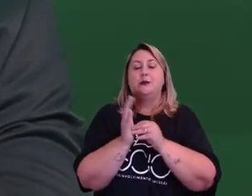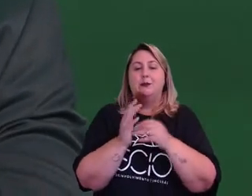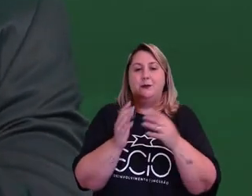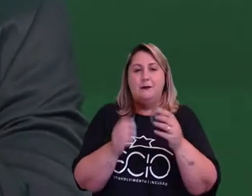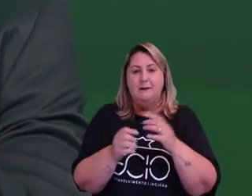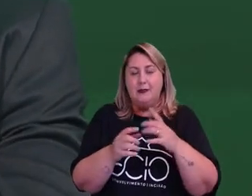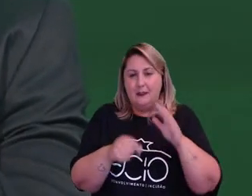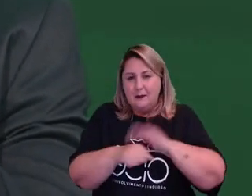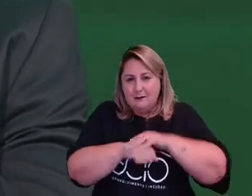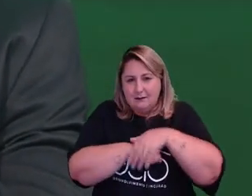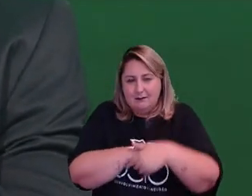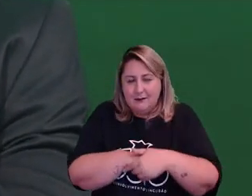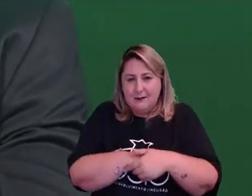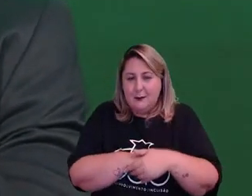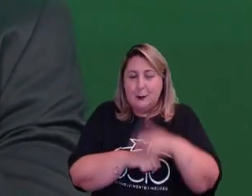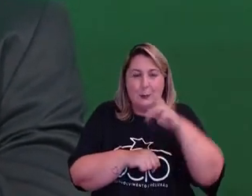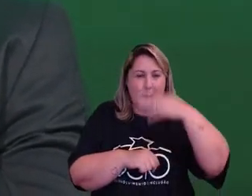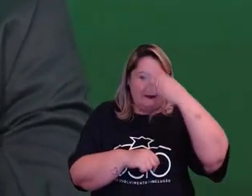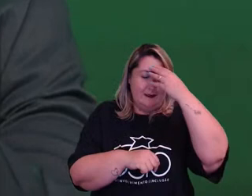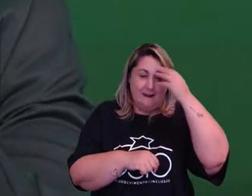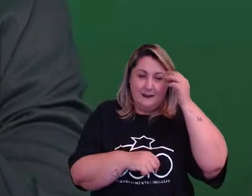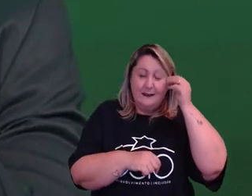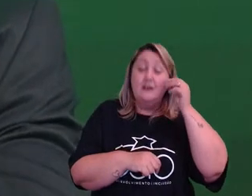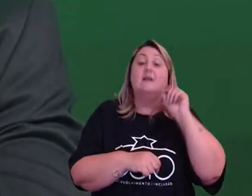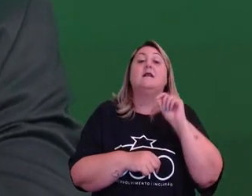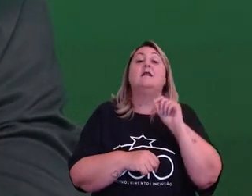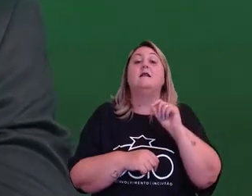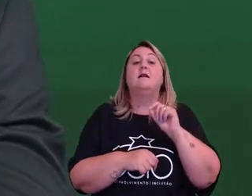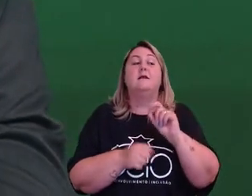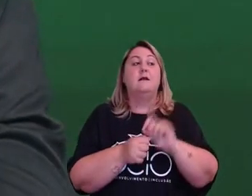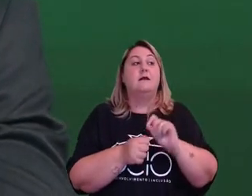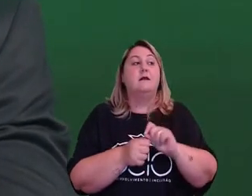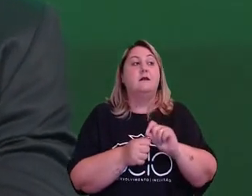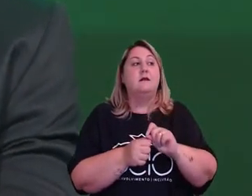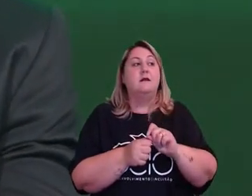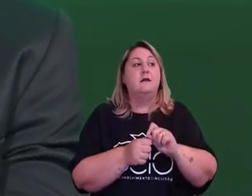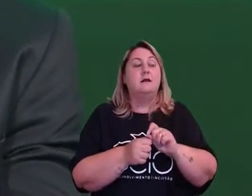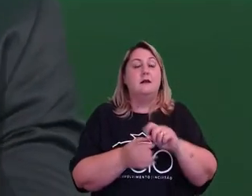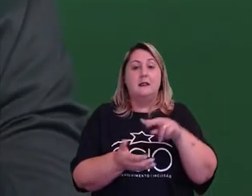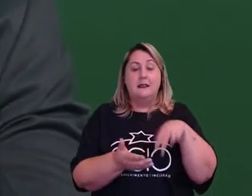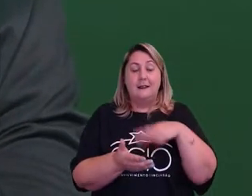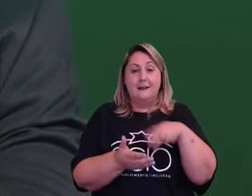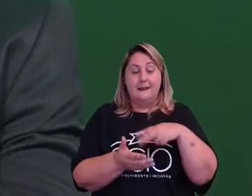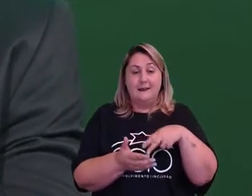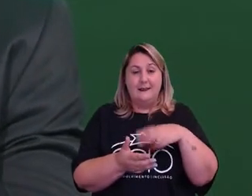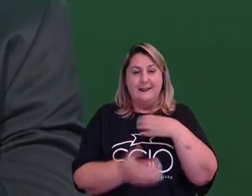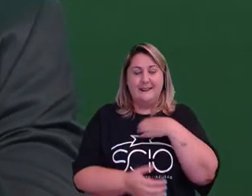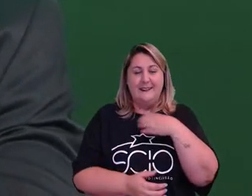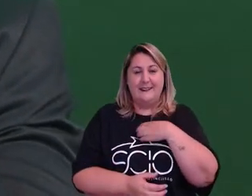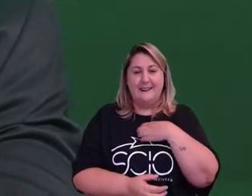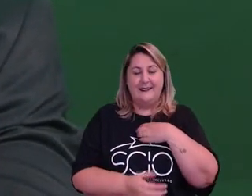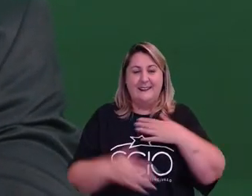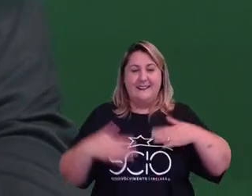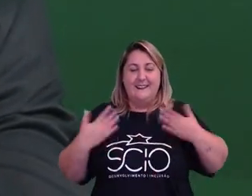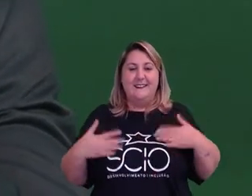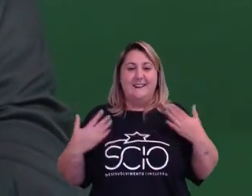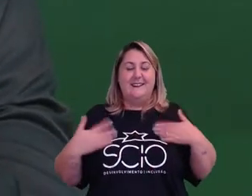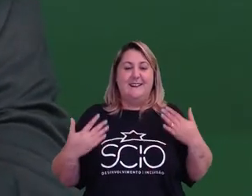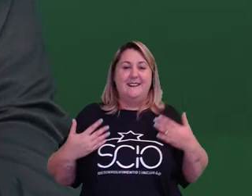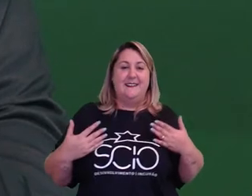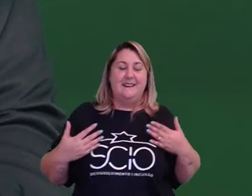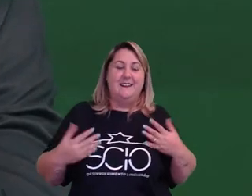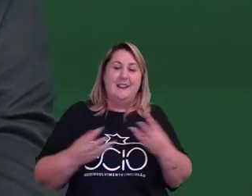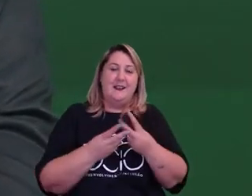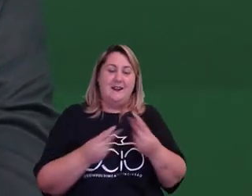nossa noite inesquecível. E para isso, vamos continuar dançando, sentindo a alegria e